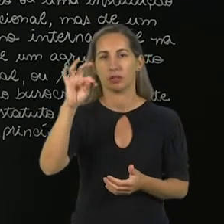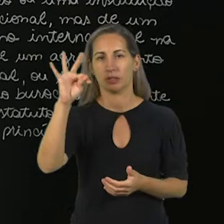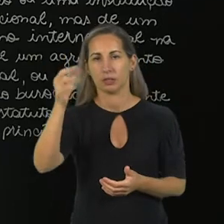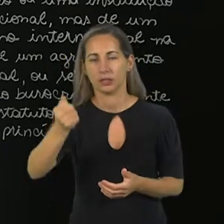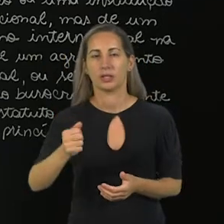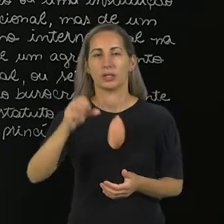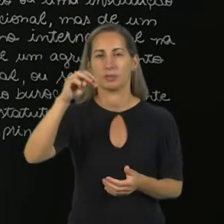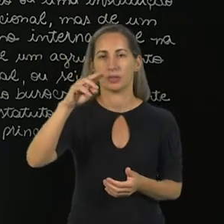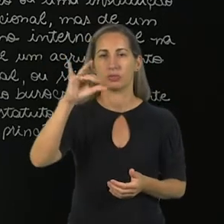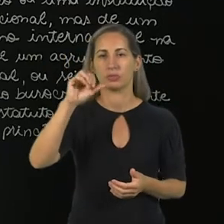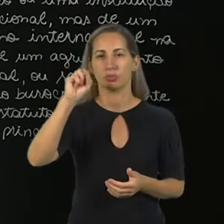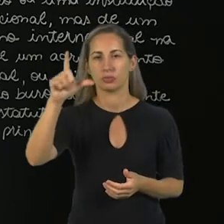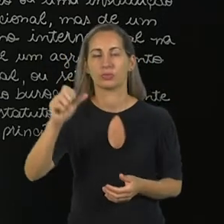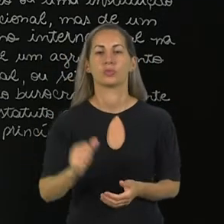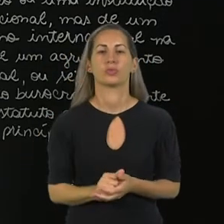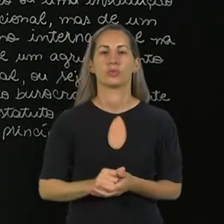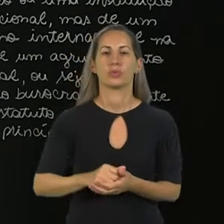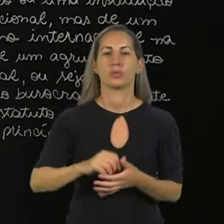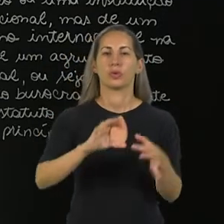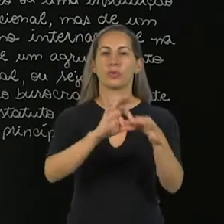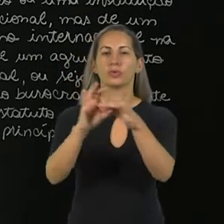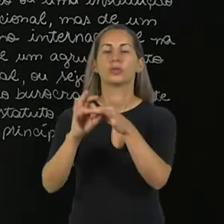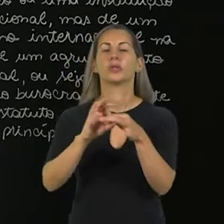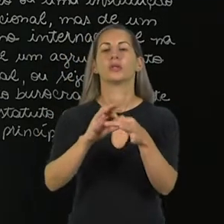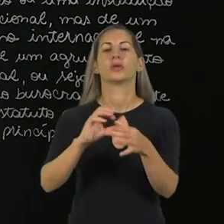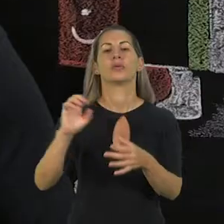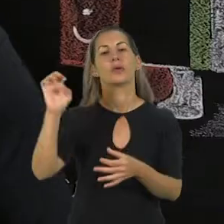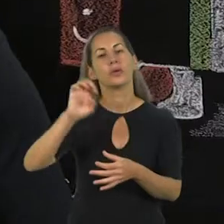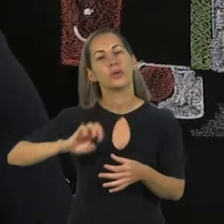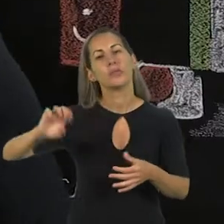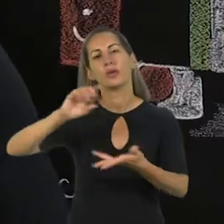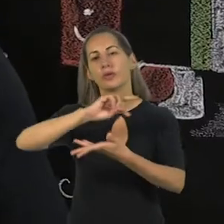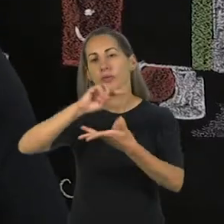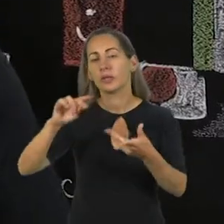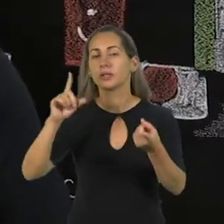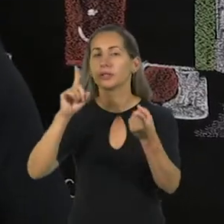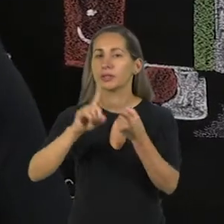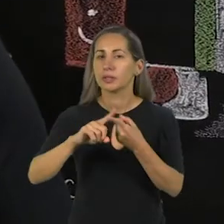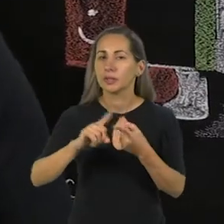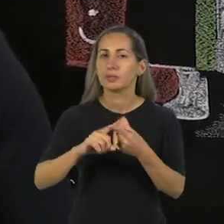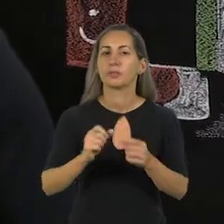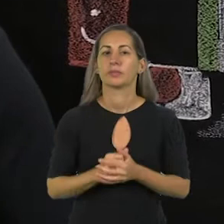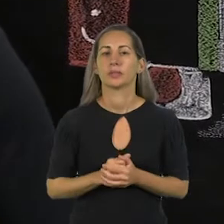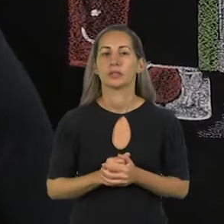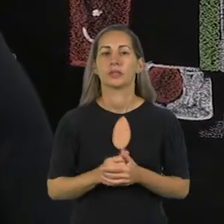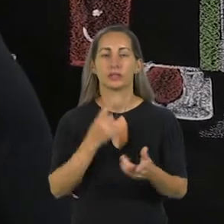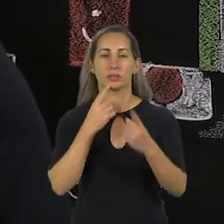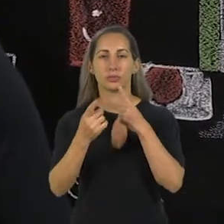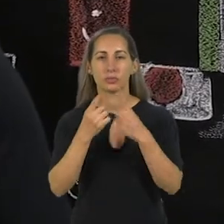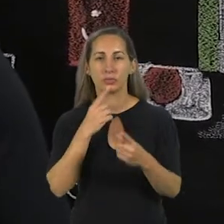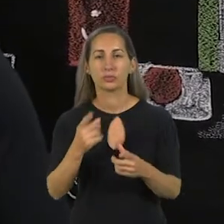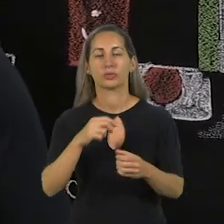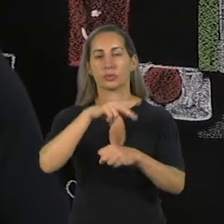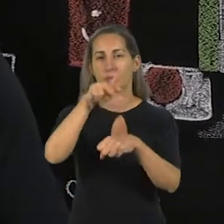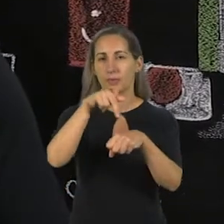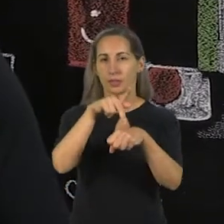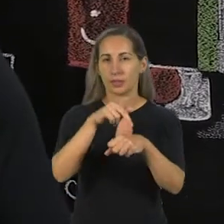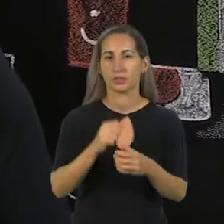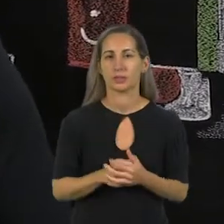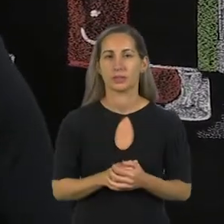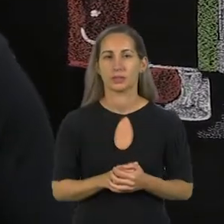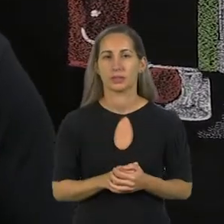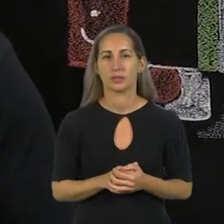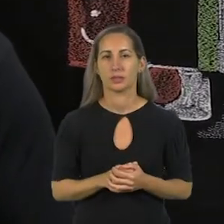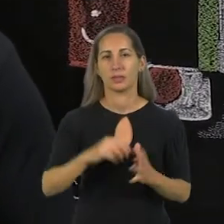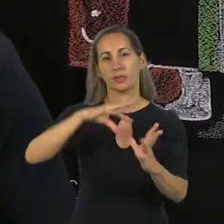o Mercosul, a União Europeia e vários outros, mas também vamos ter fóruns de discussões entre países. E são